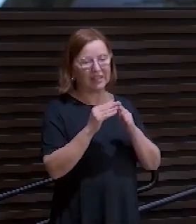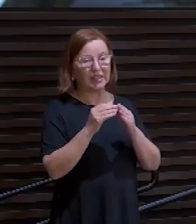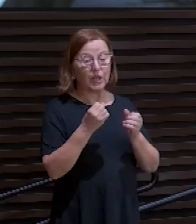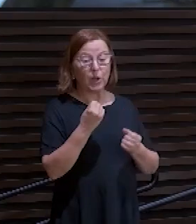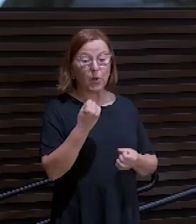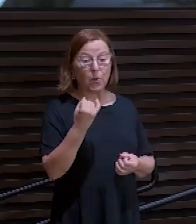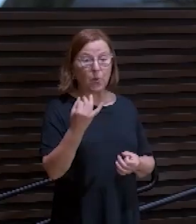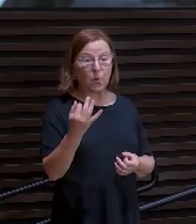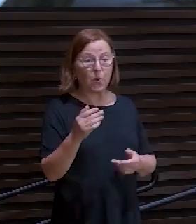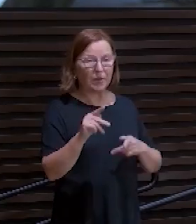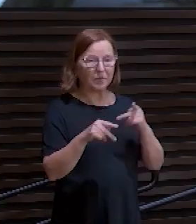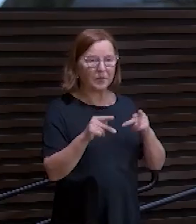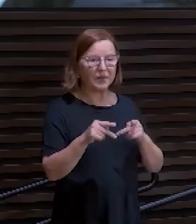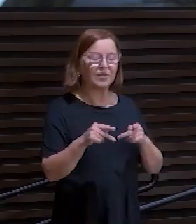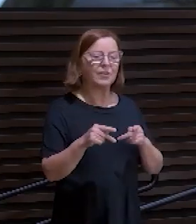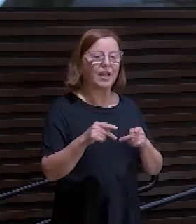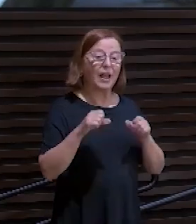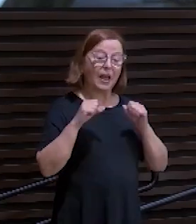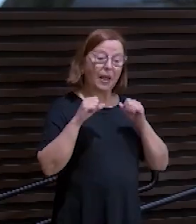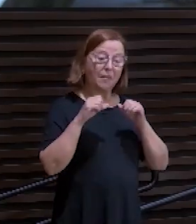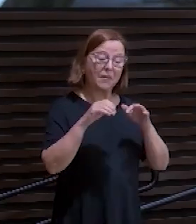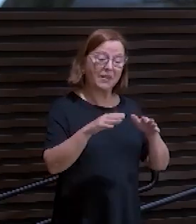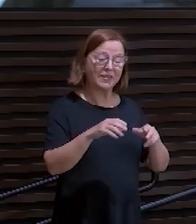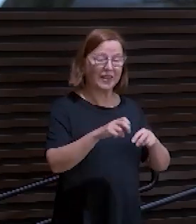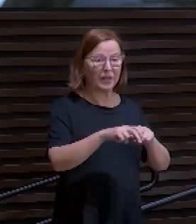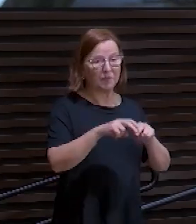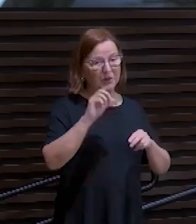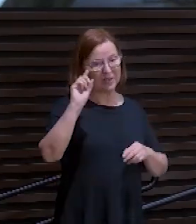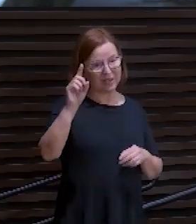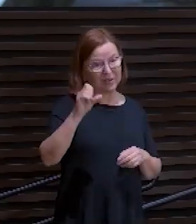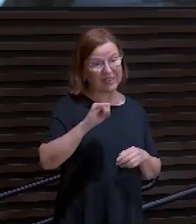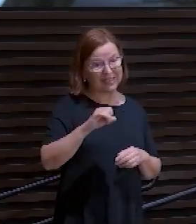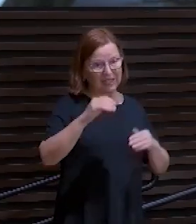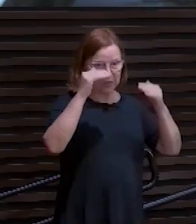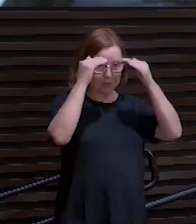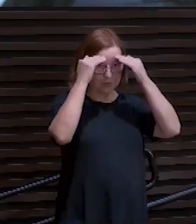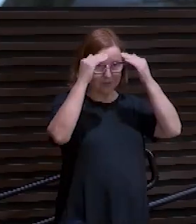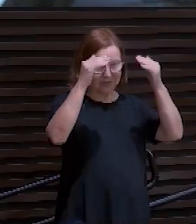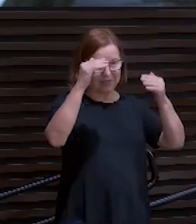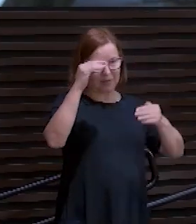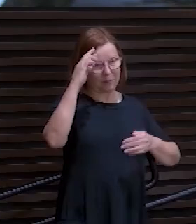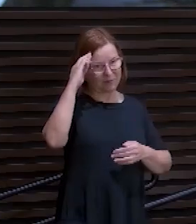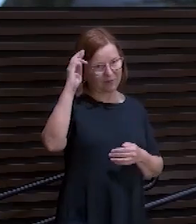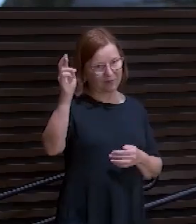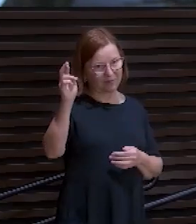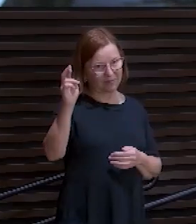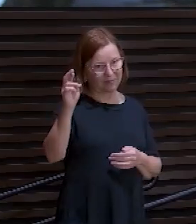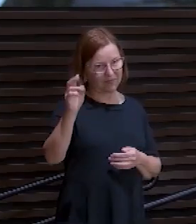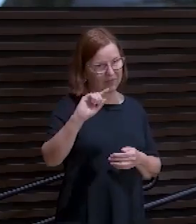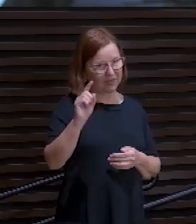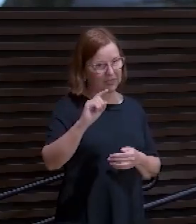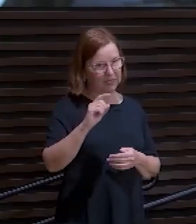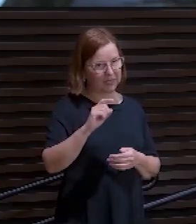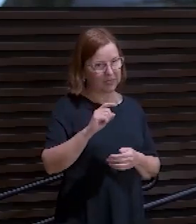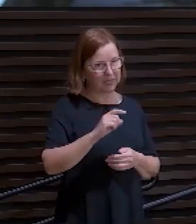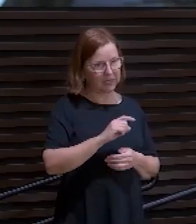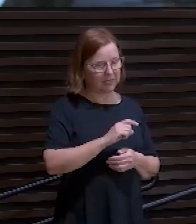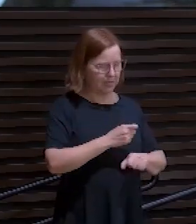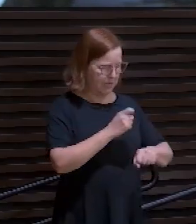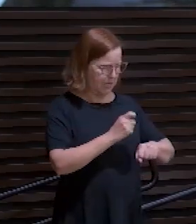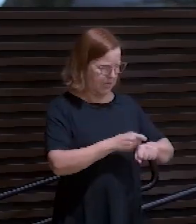irmãos, se ouvirmos a voz do Senhor? E se ouvirem, não endureçais o vosso